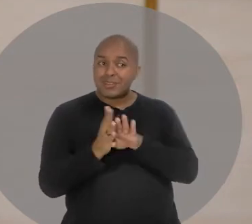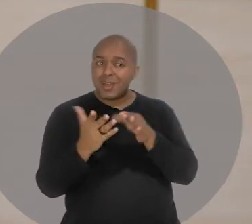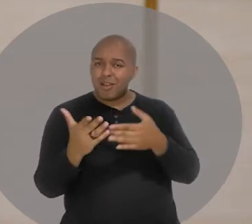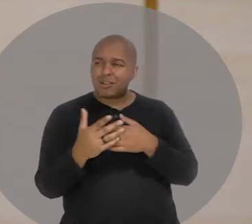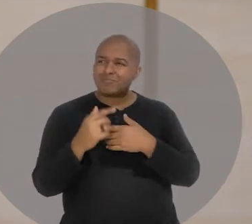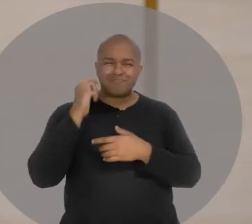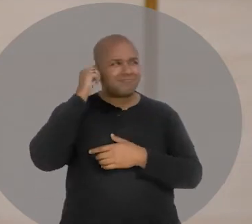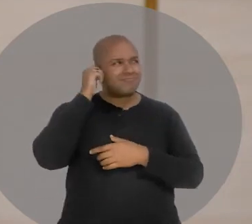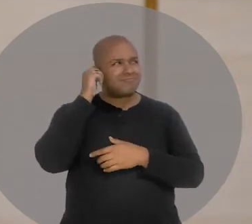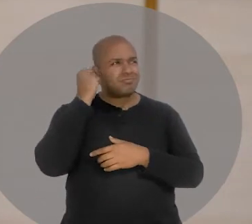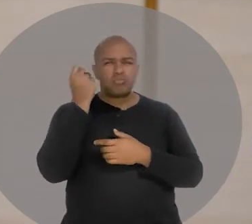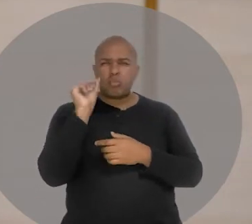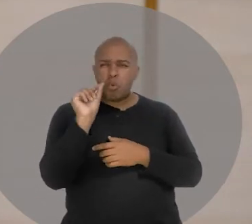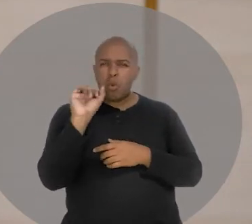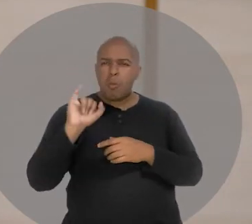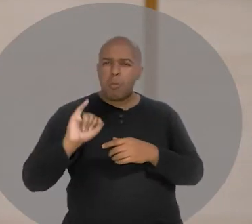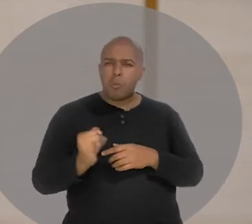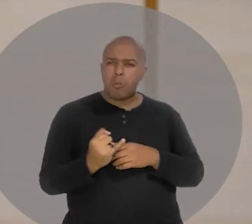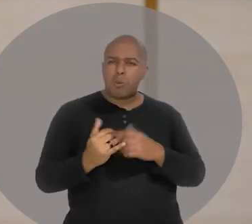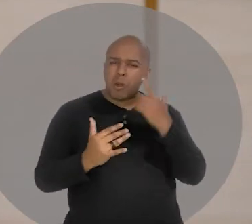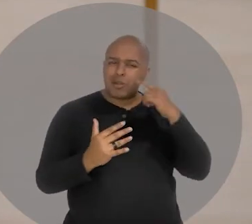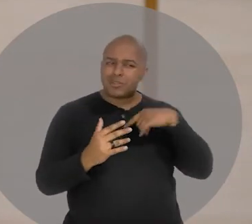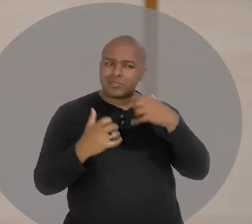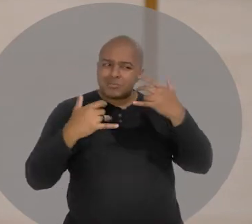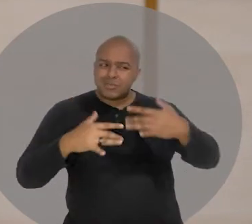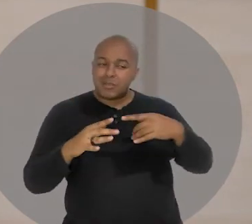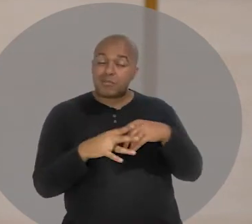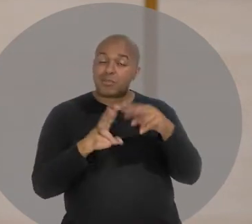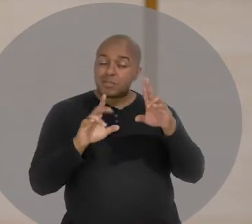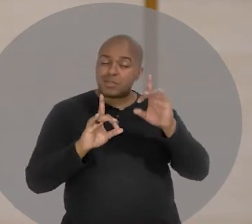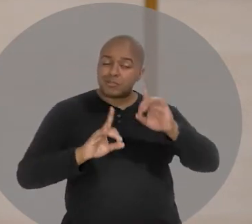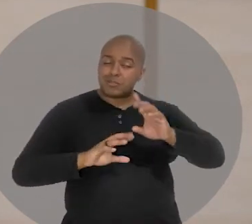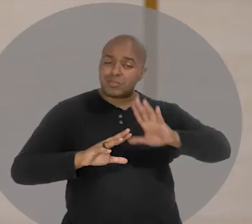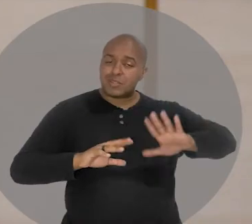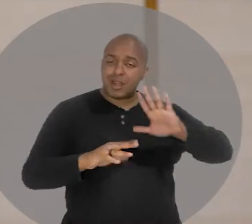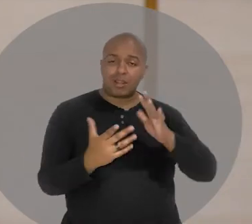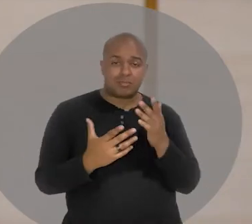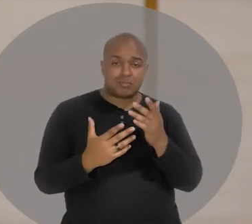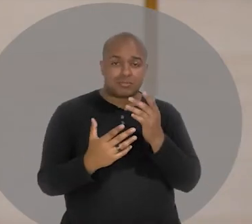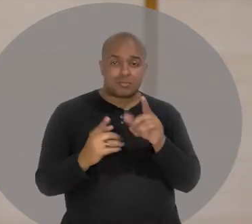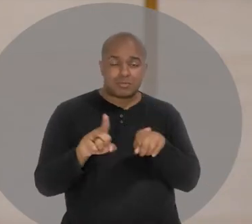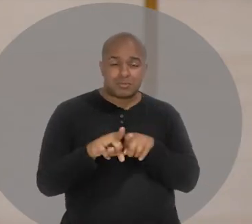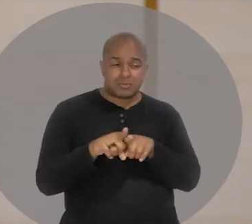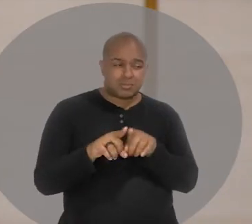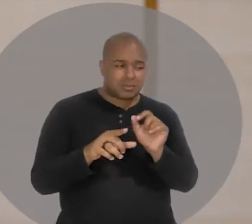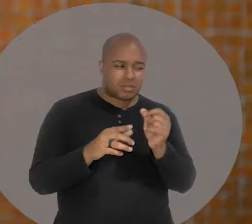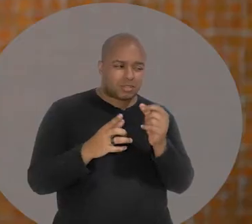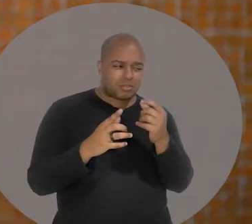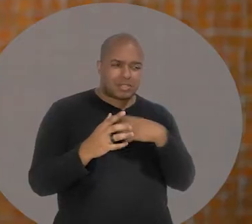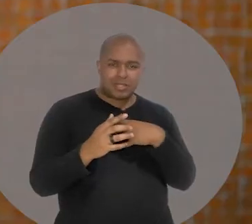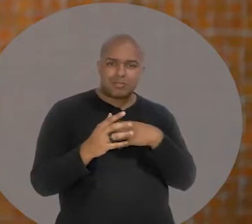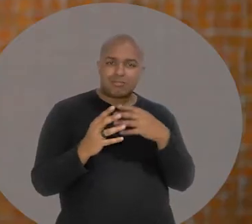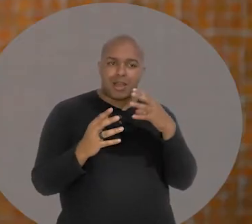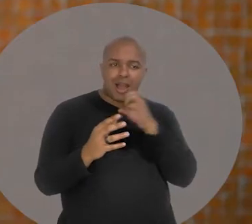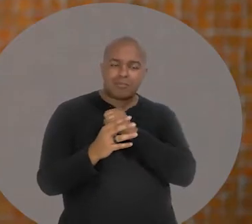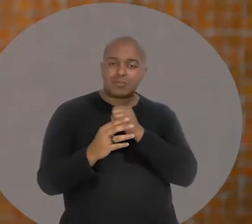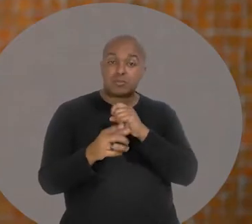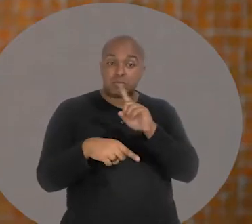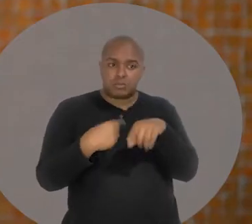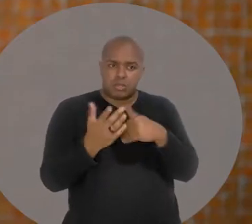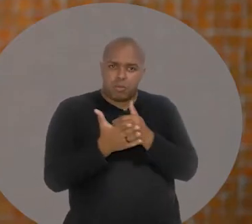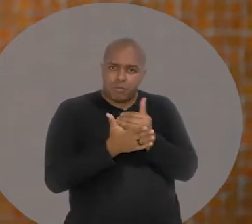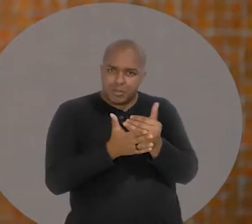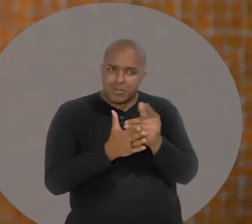pouquíssimas oportunidades que a gente teve de falar sobre as deficiências e de forma muito breve. Quando eu comecei